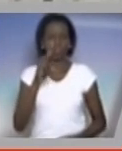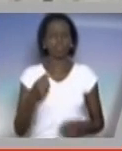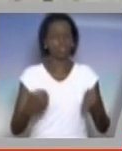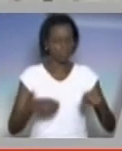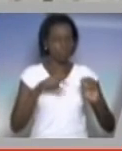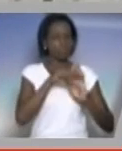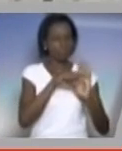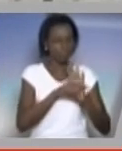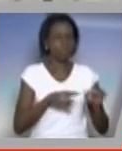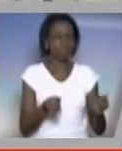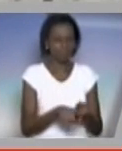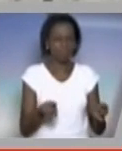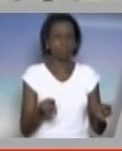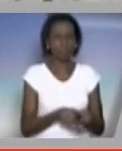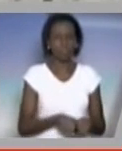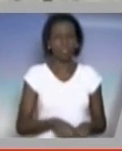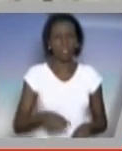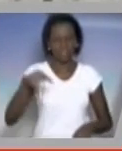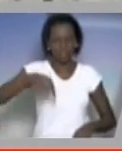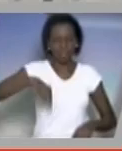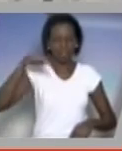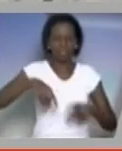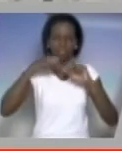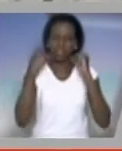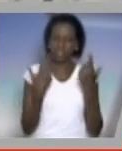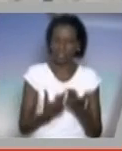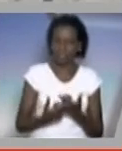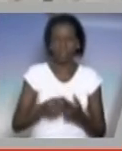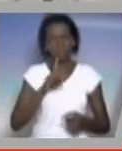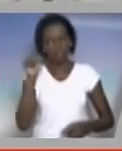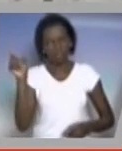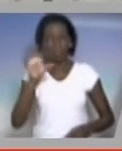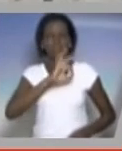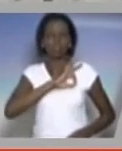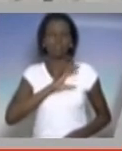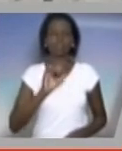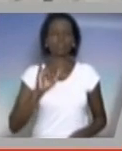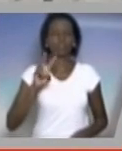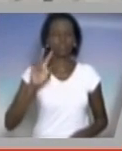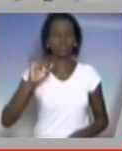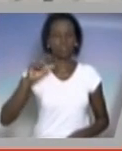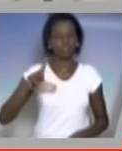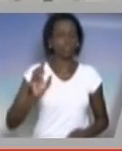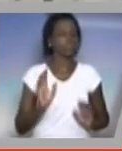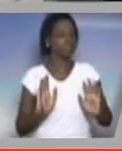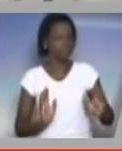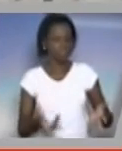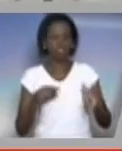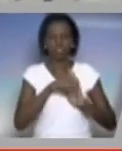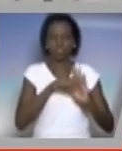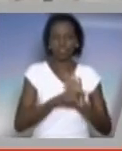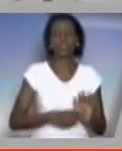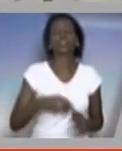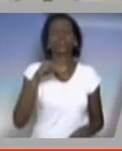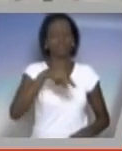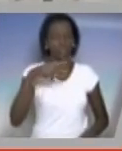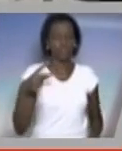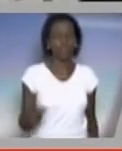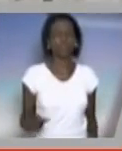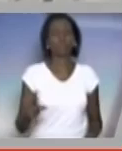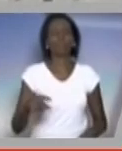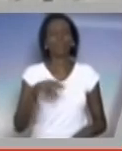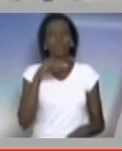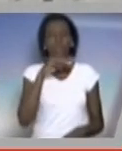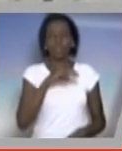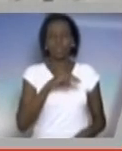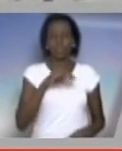ser investigado também pela Assembleia, embora já esteja sendo investigado pela Polícia Civil, pelo Ministério Público Estadual. Agora, me parece que o Ministério Público Federal